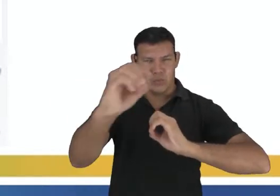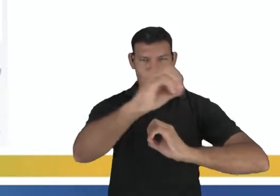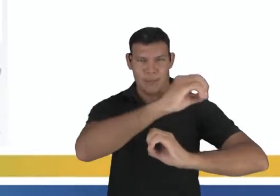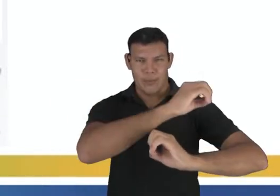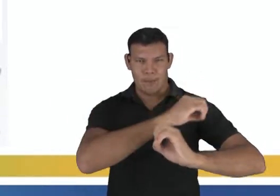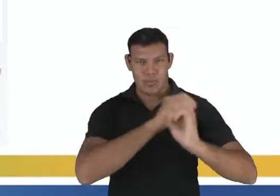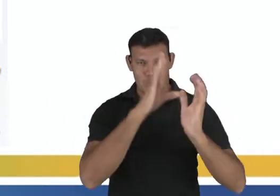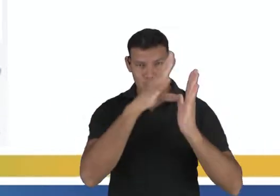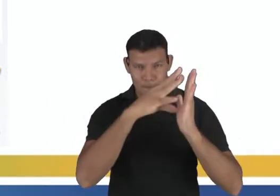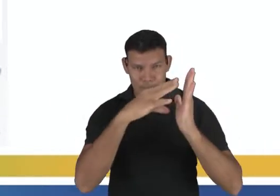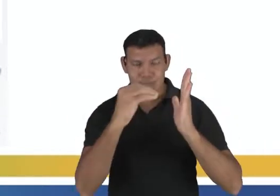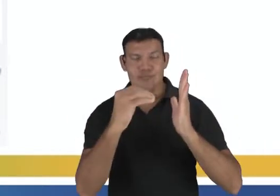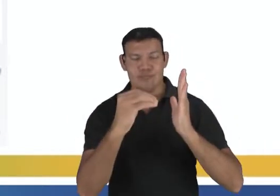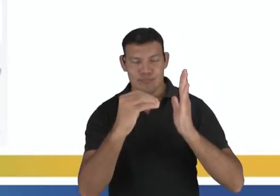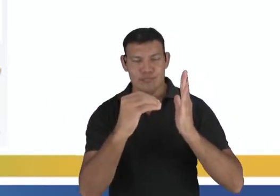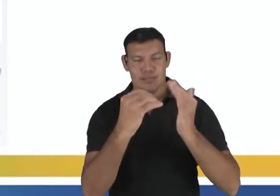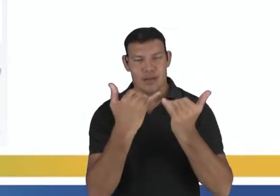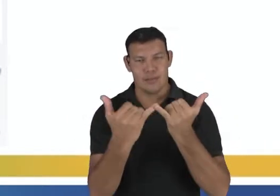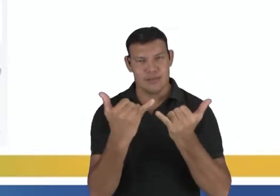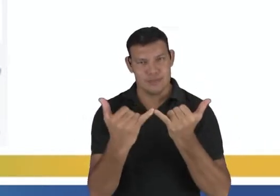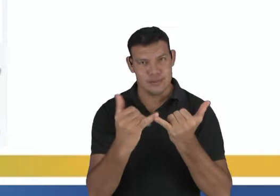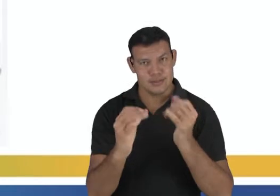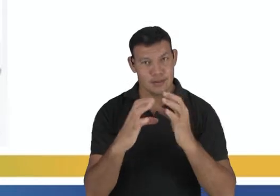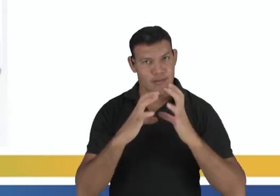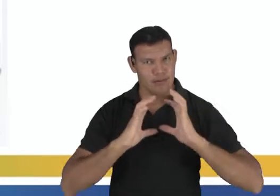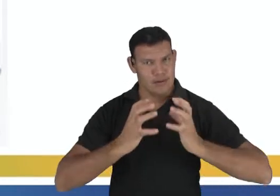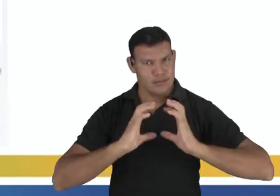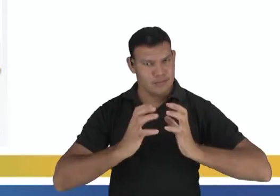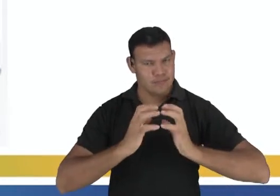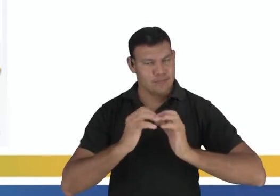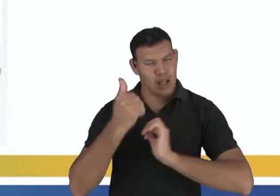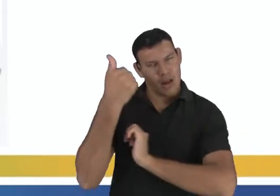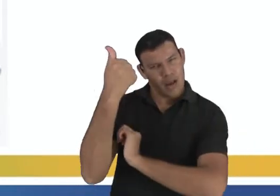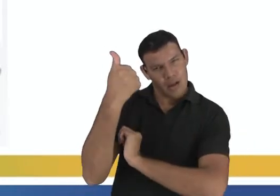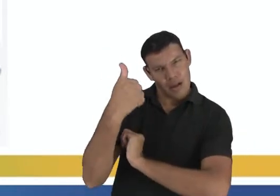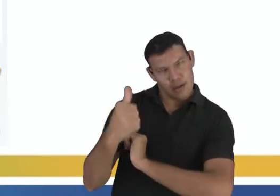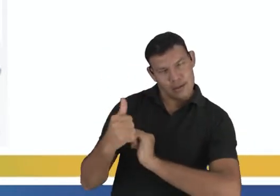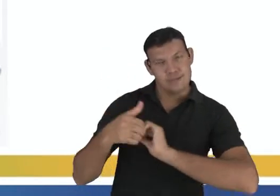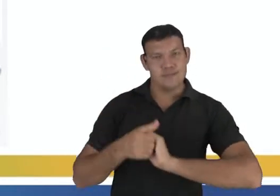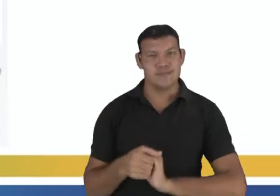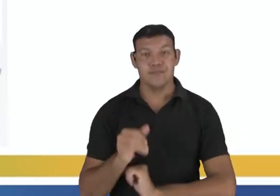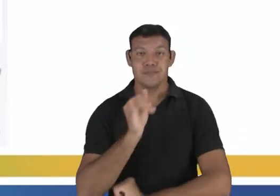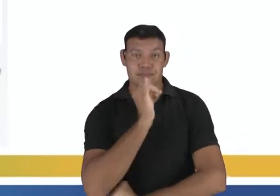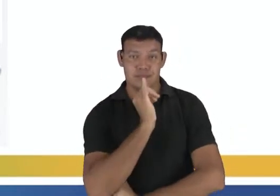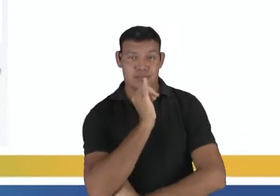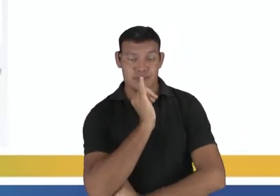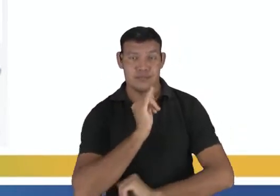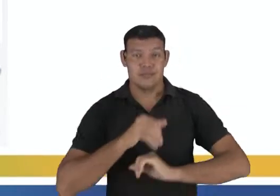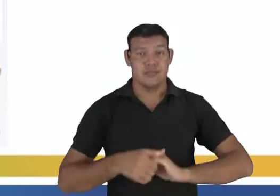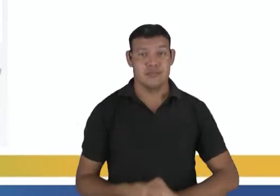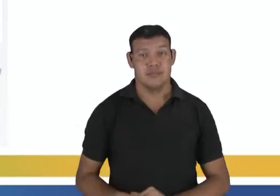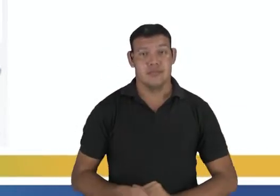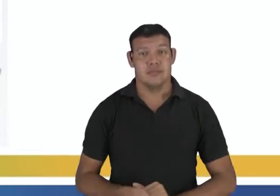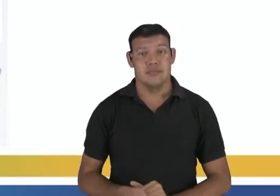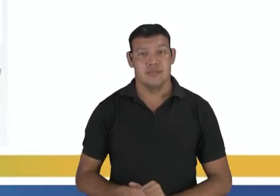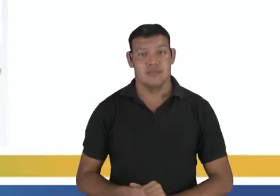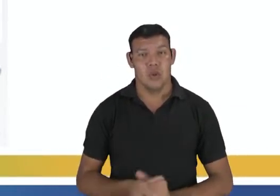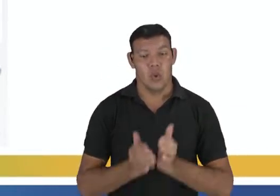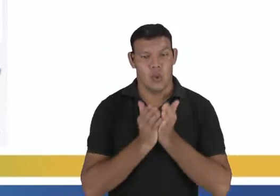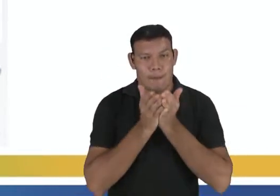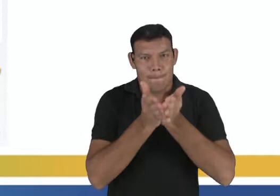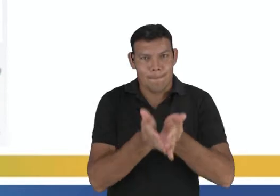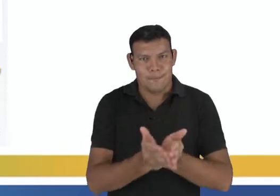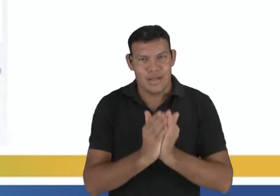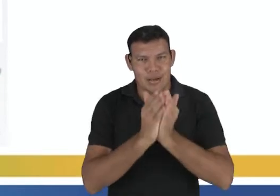um modelo parecido como que se fosse uma esfera. Isso eles analisavam mesmo, por exemplo, com os